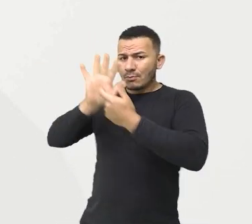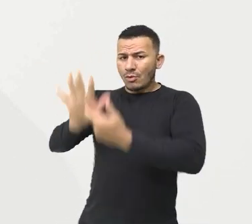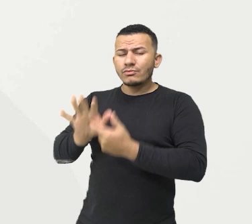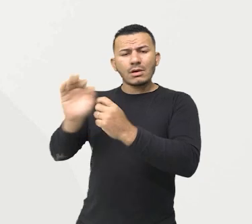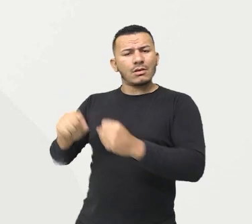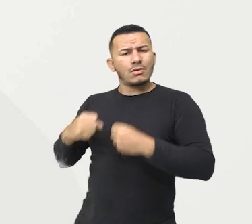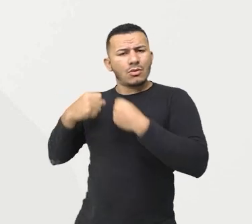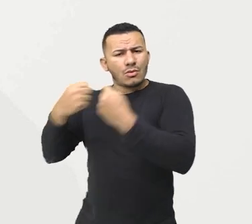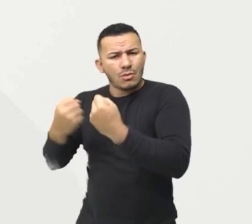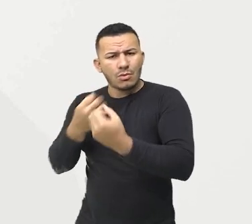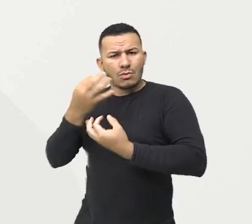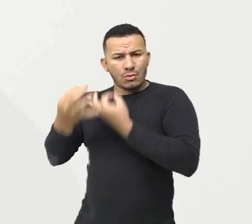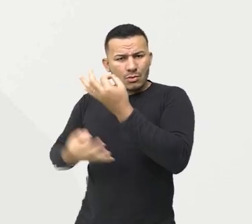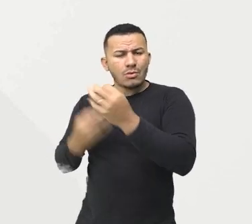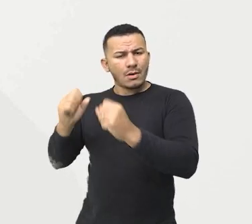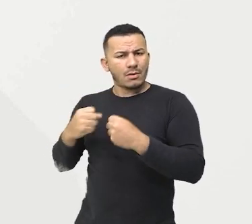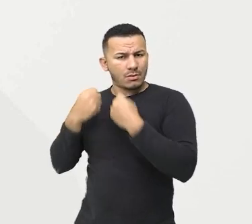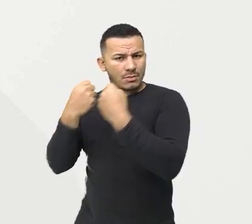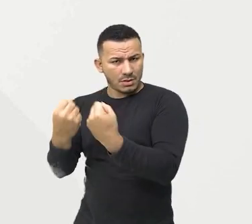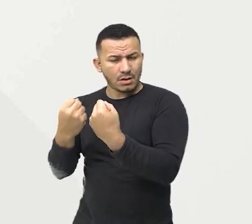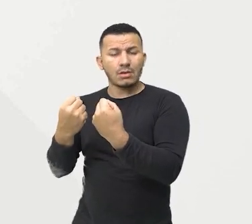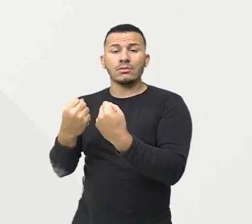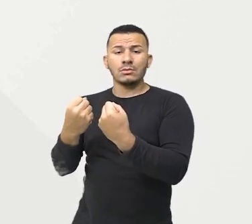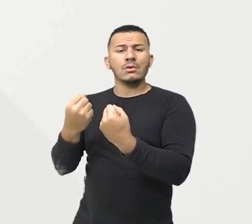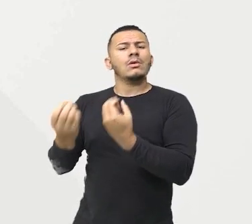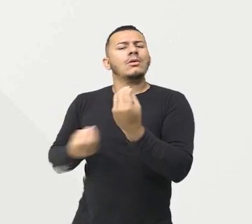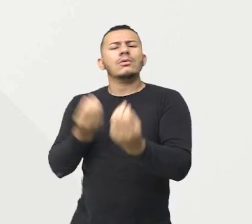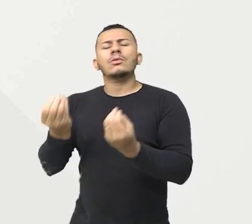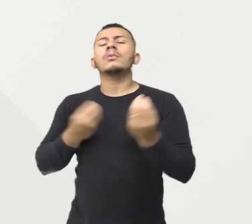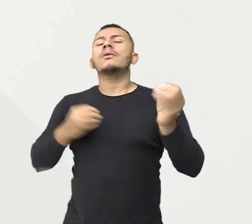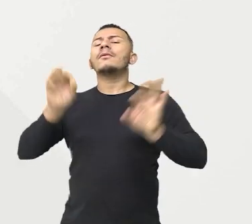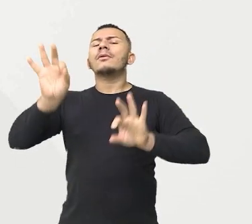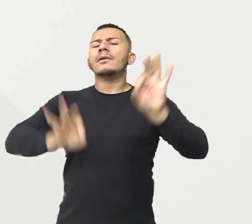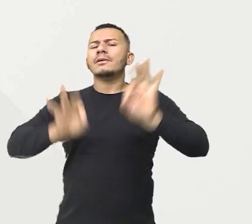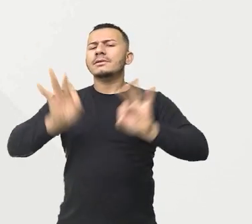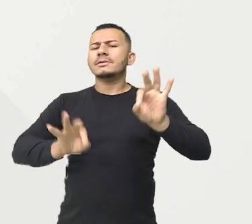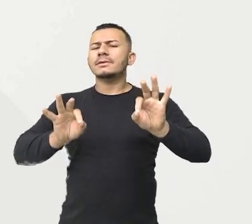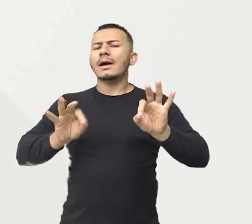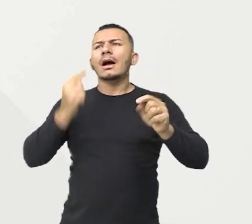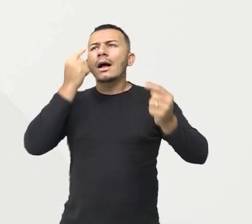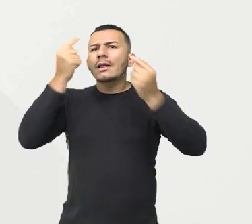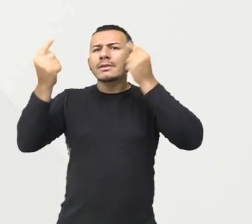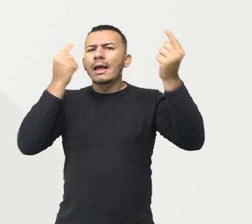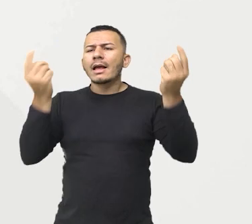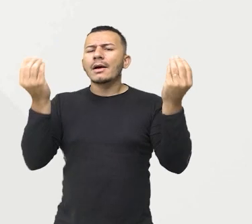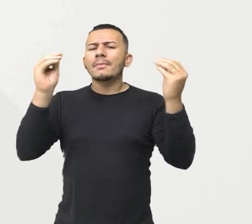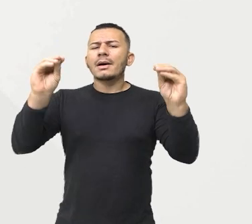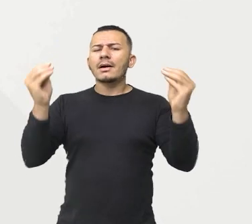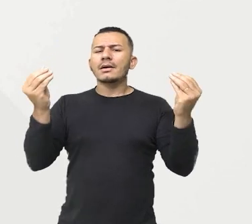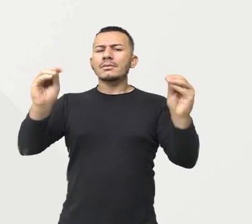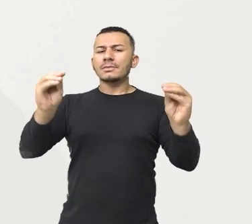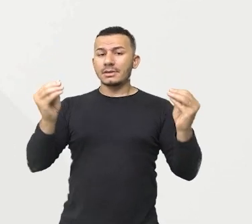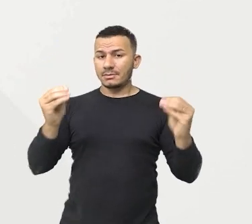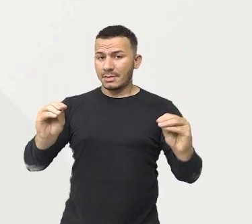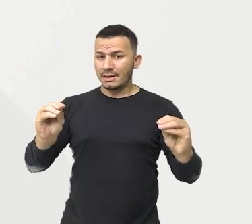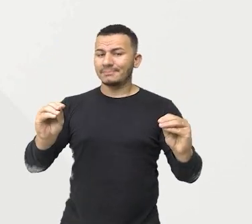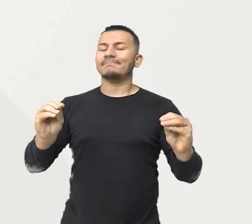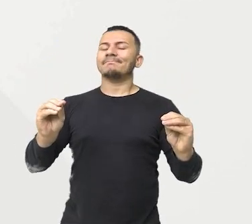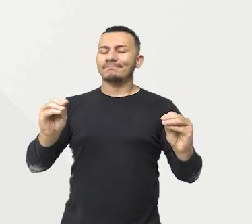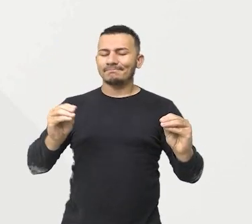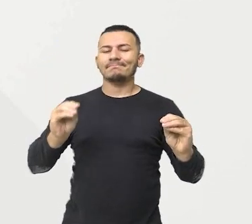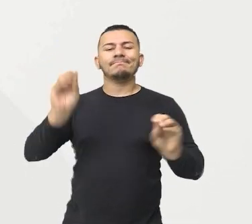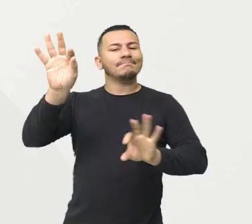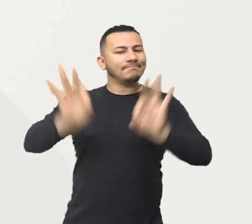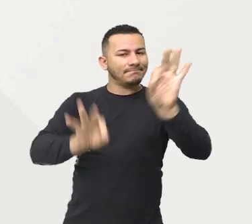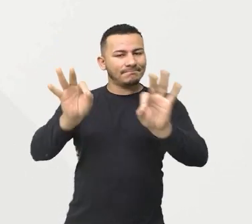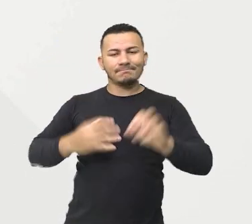uma opinião, a maneira como eu organizo as ideias em um parágrafo é importante.